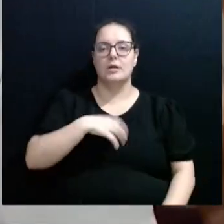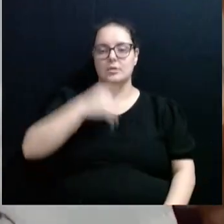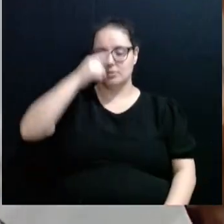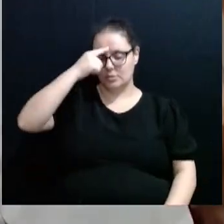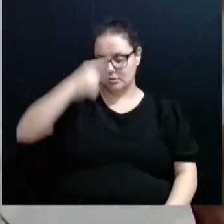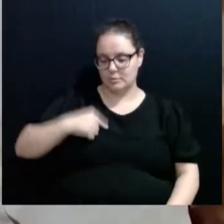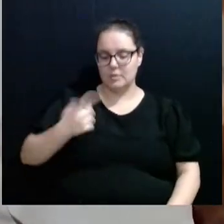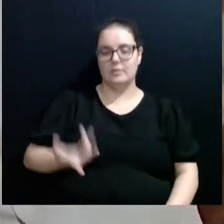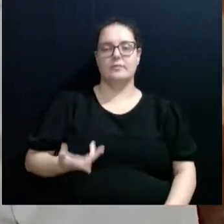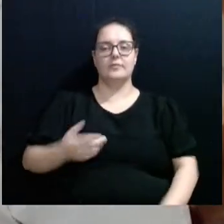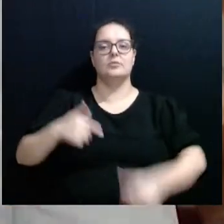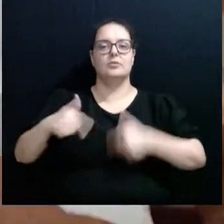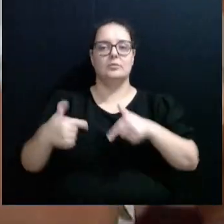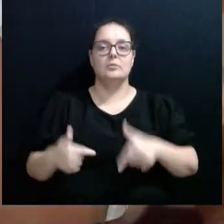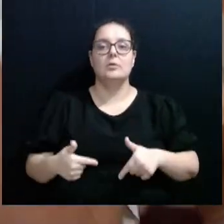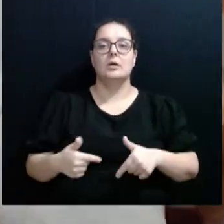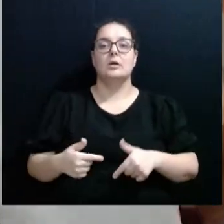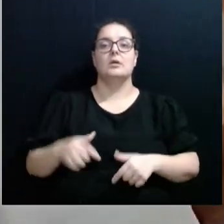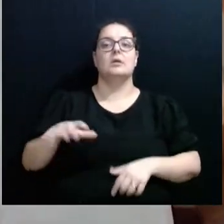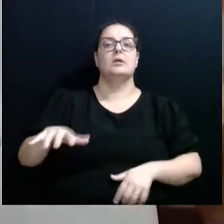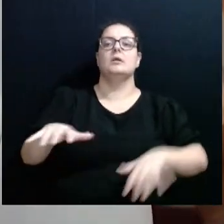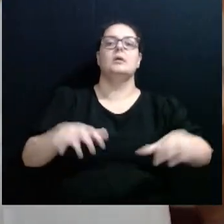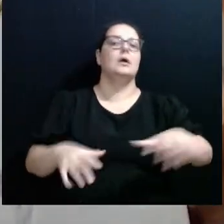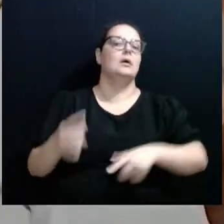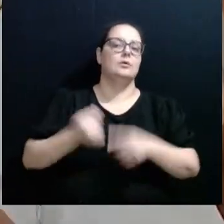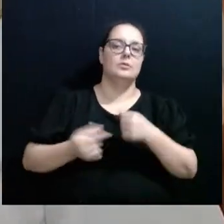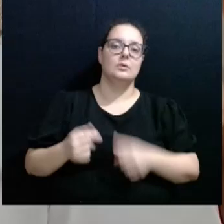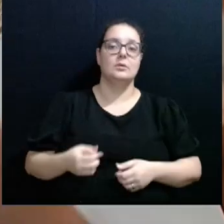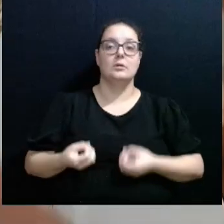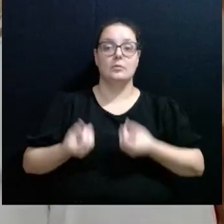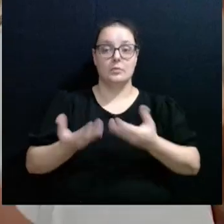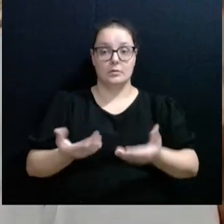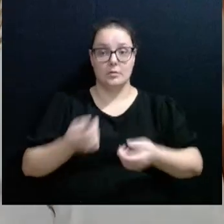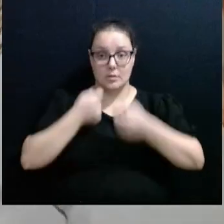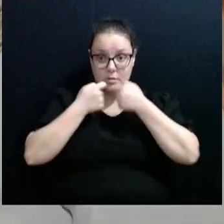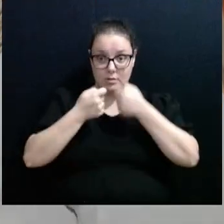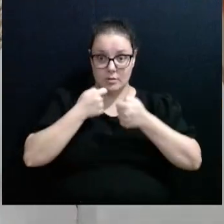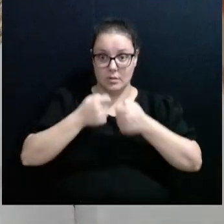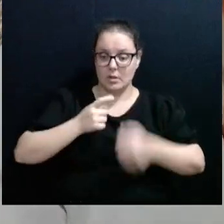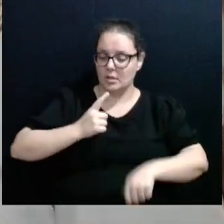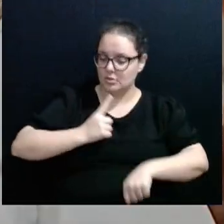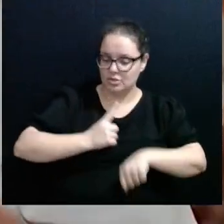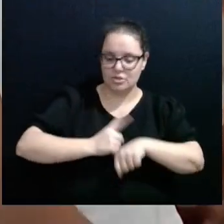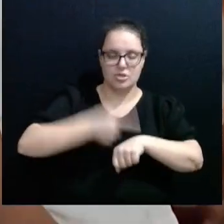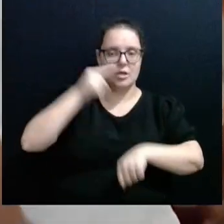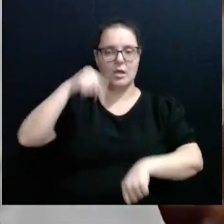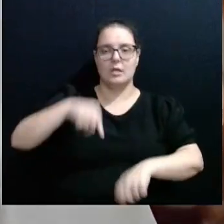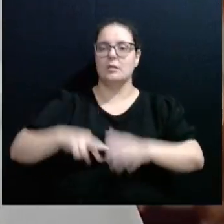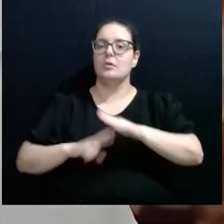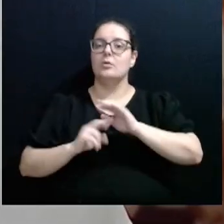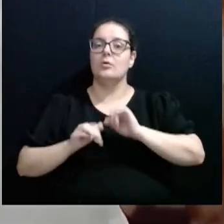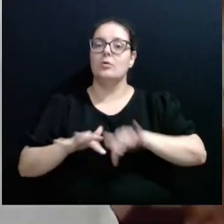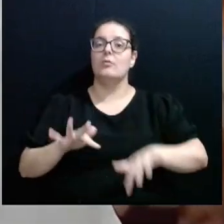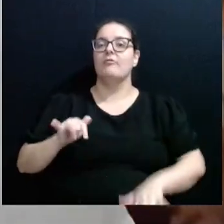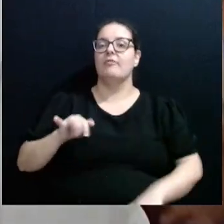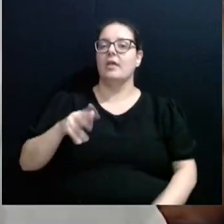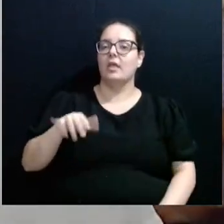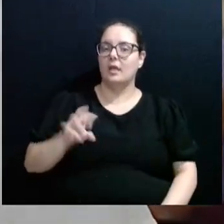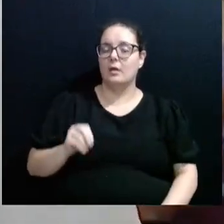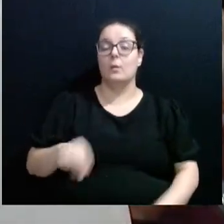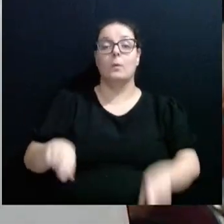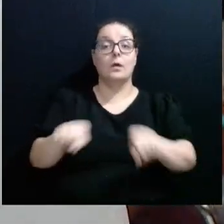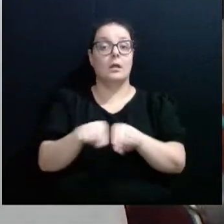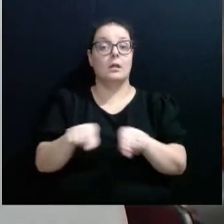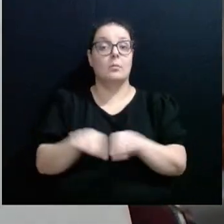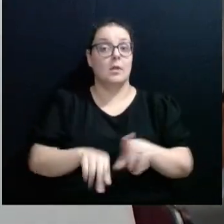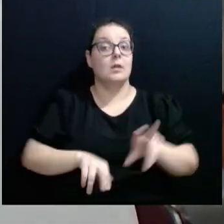estão ofertando essas vagas para entrevista imediata aqui no Feirão. Inclusive, a gente espera